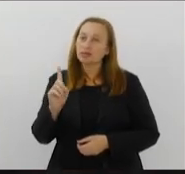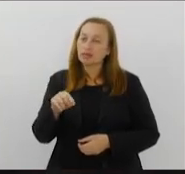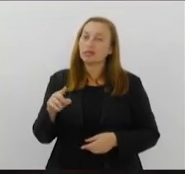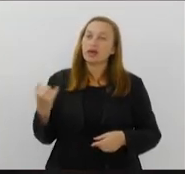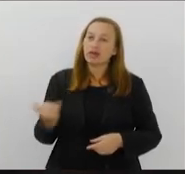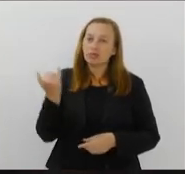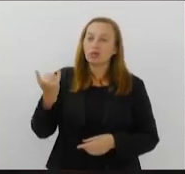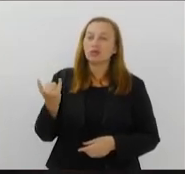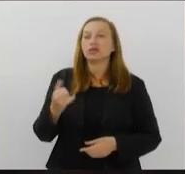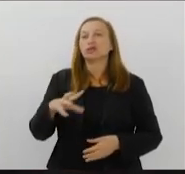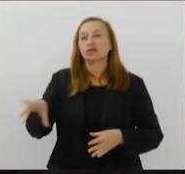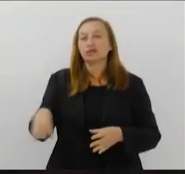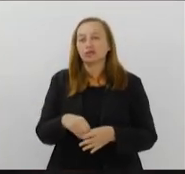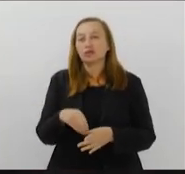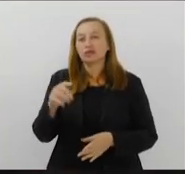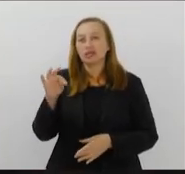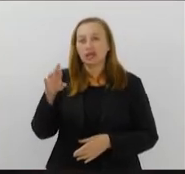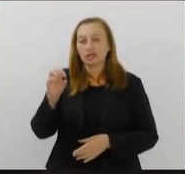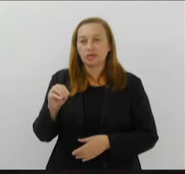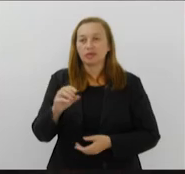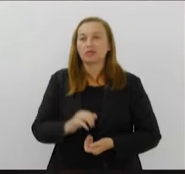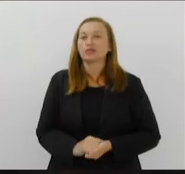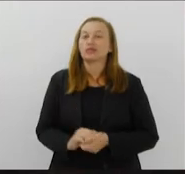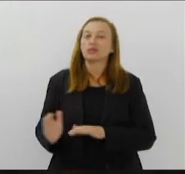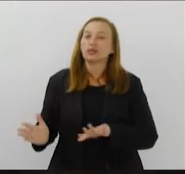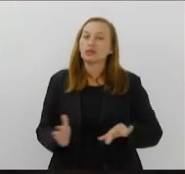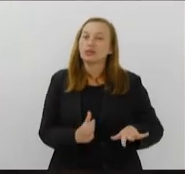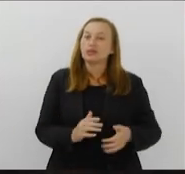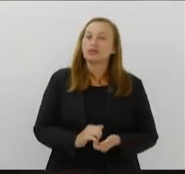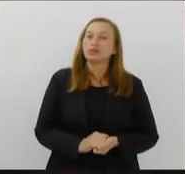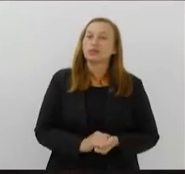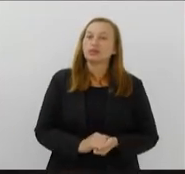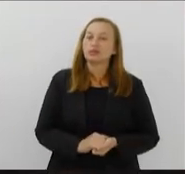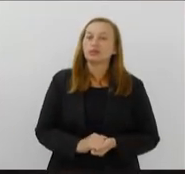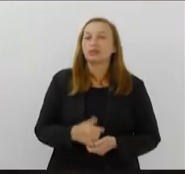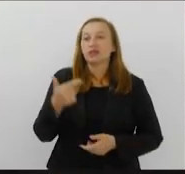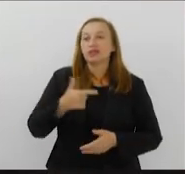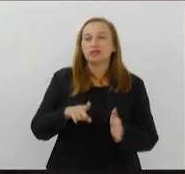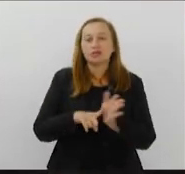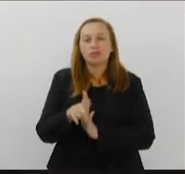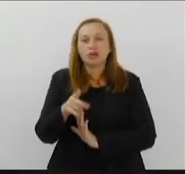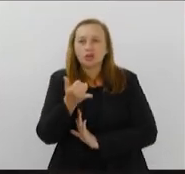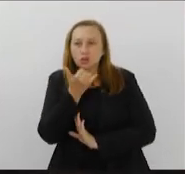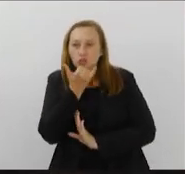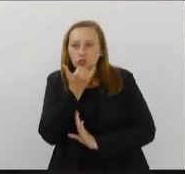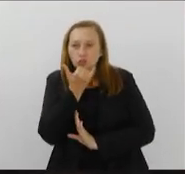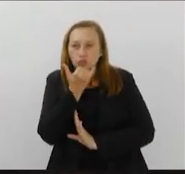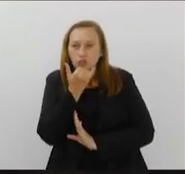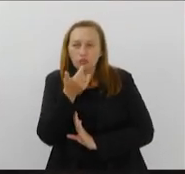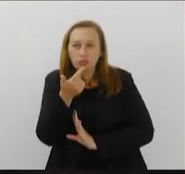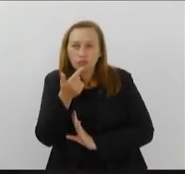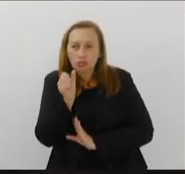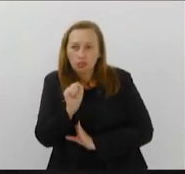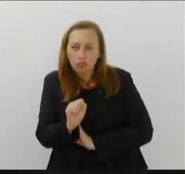queria só fazer esses comentários em relação a isso. E aí, a sua segunda pergunta, desculpe, se puder só...